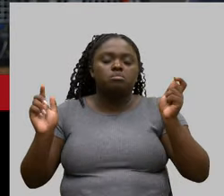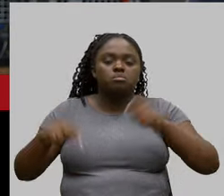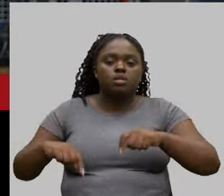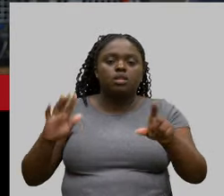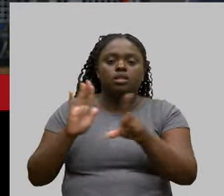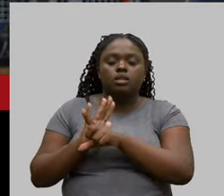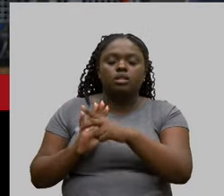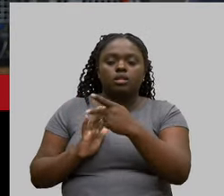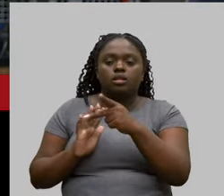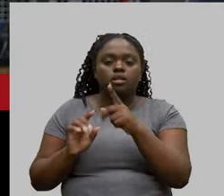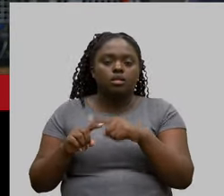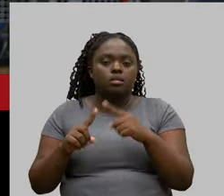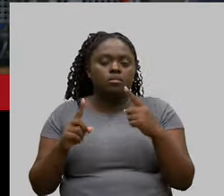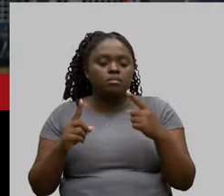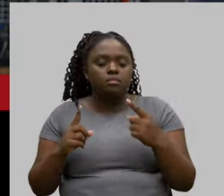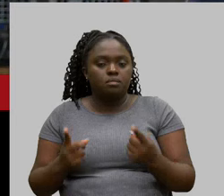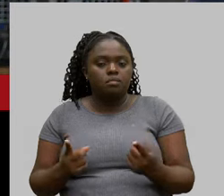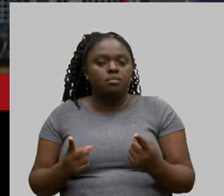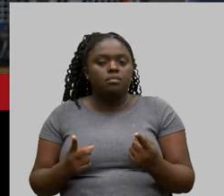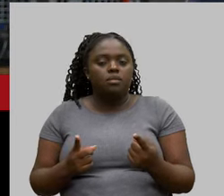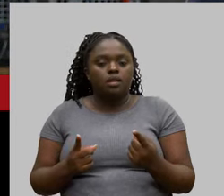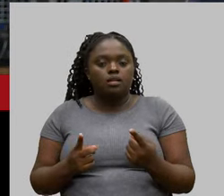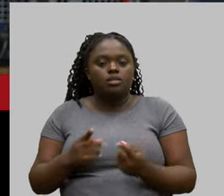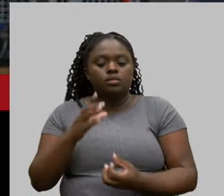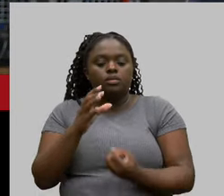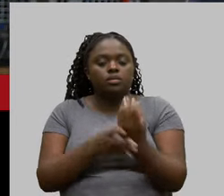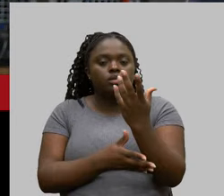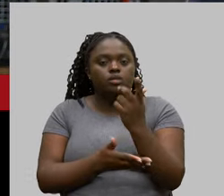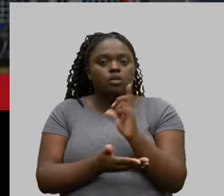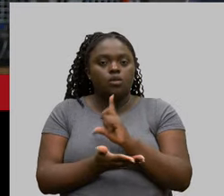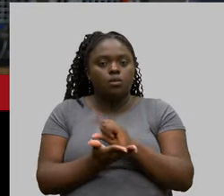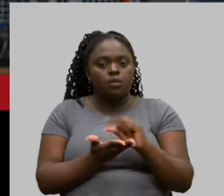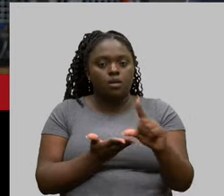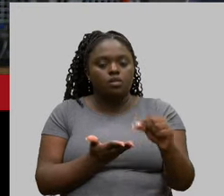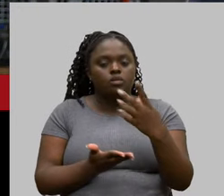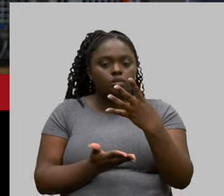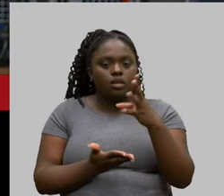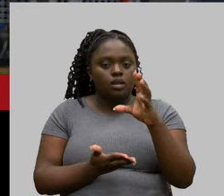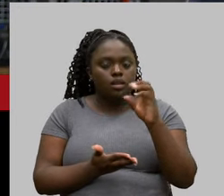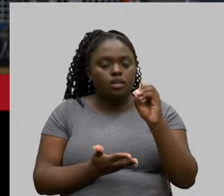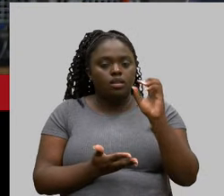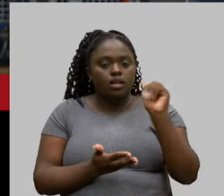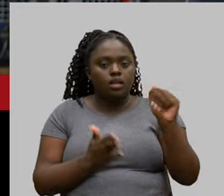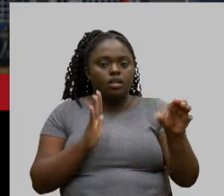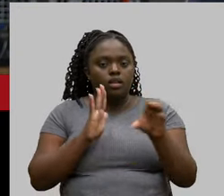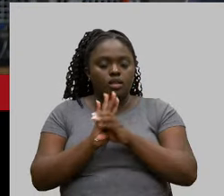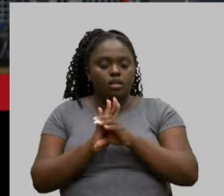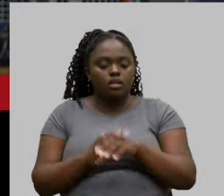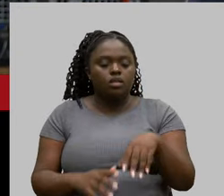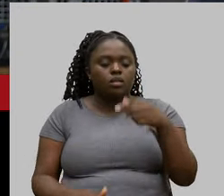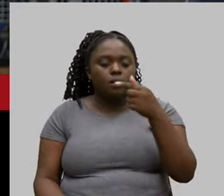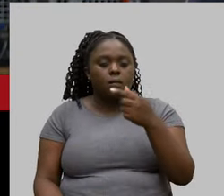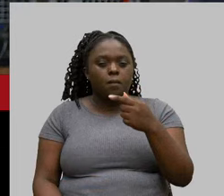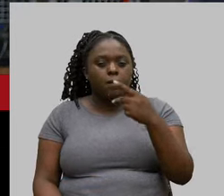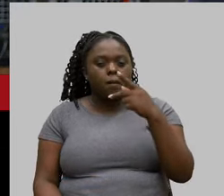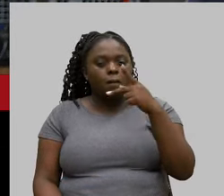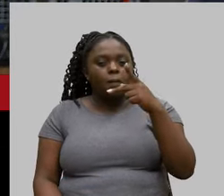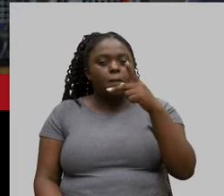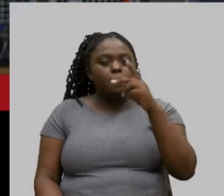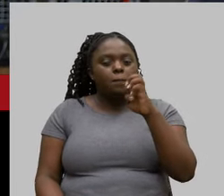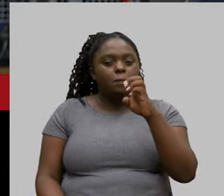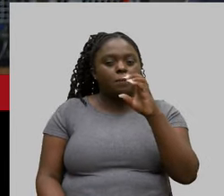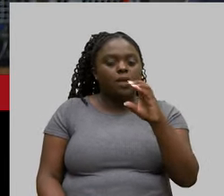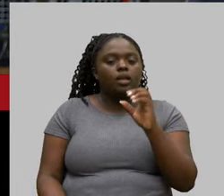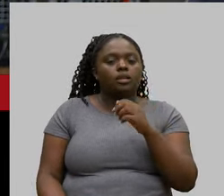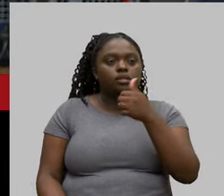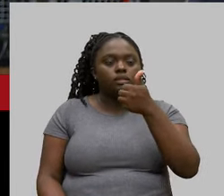mas tem um limitador lá é um estão criando o artigo 40 a na na Constituição essa PEC em 180 dias antes da eleição